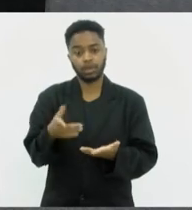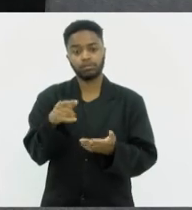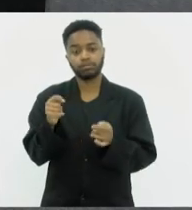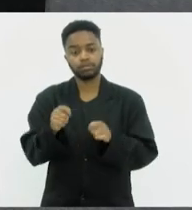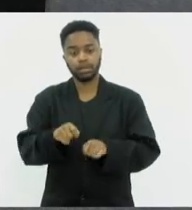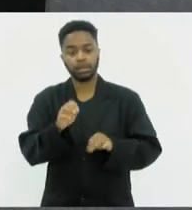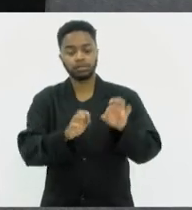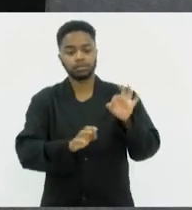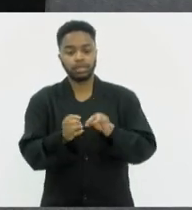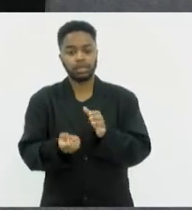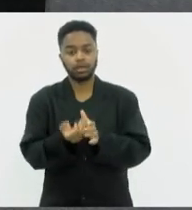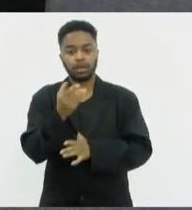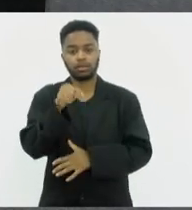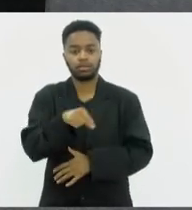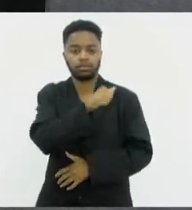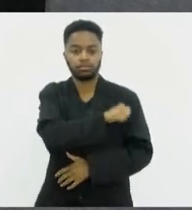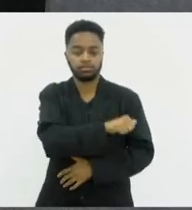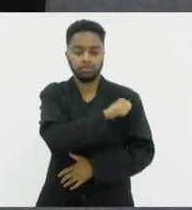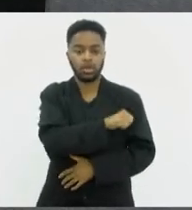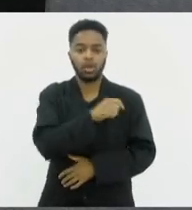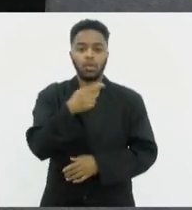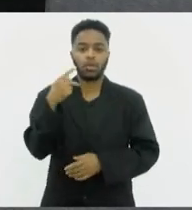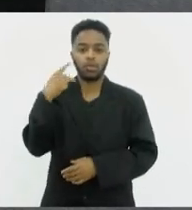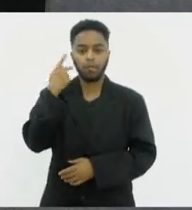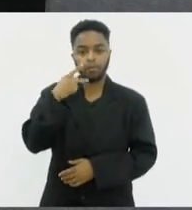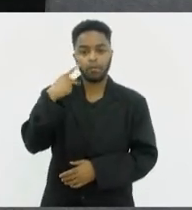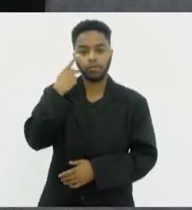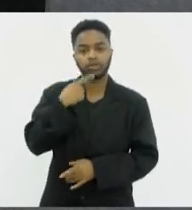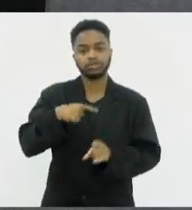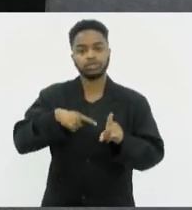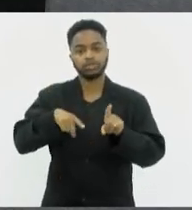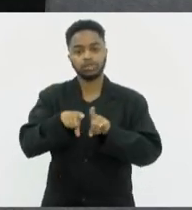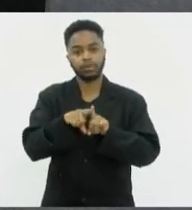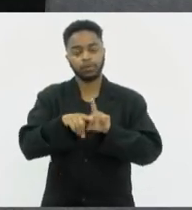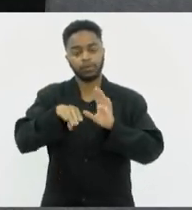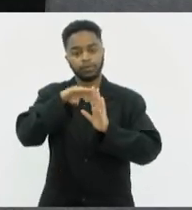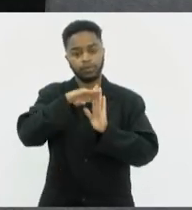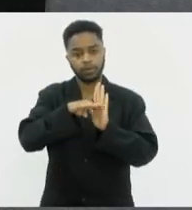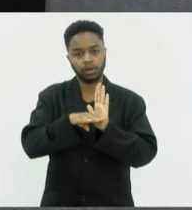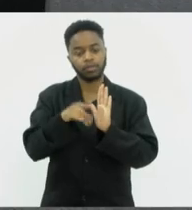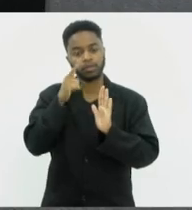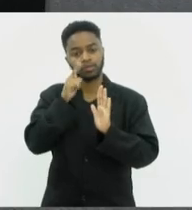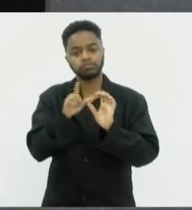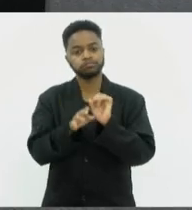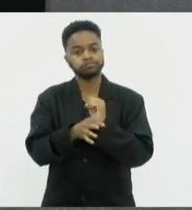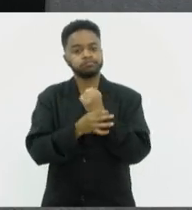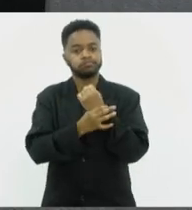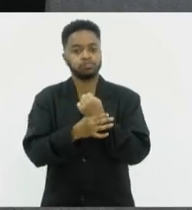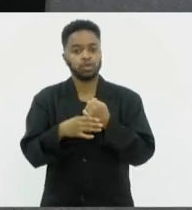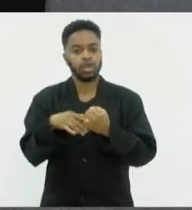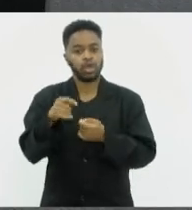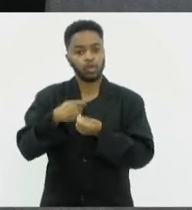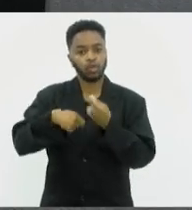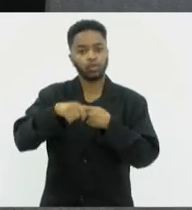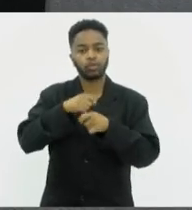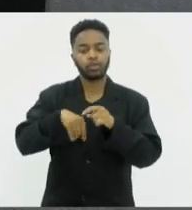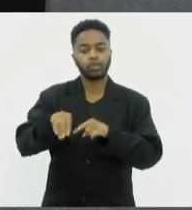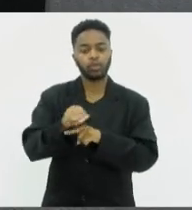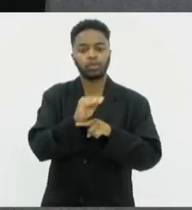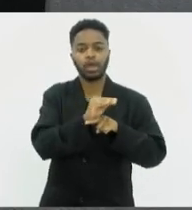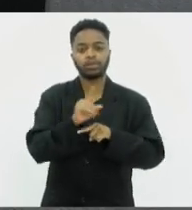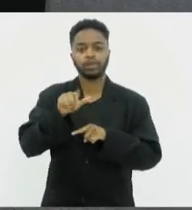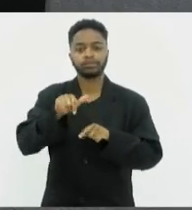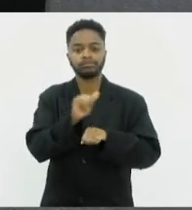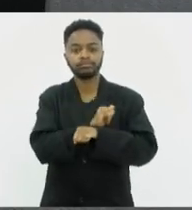Estado do Rio de Janeiro uma política e um programa que garanta a economia do cuidado como